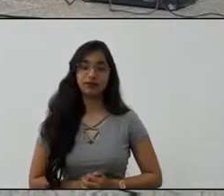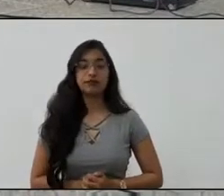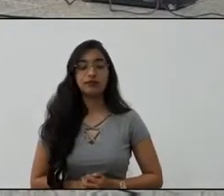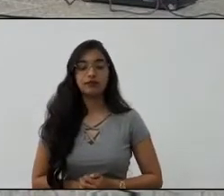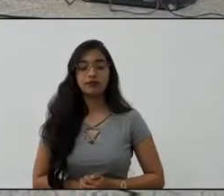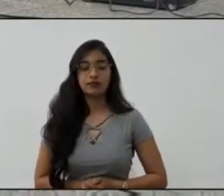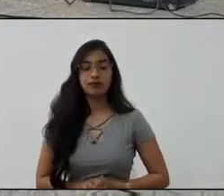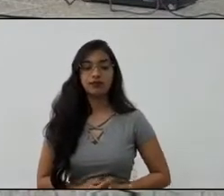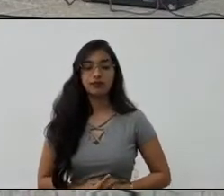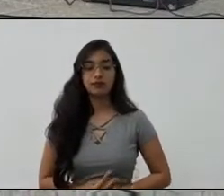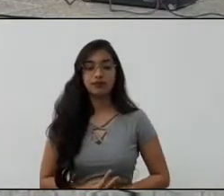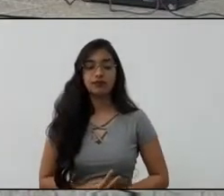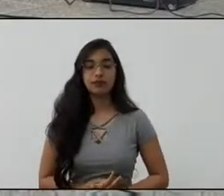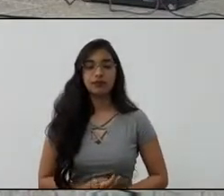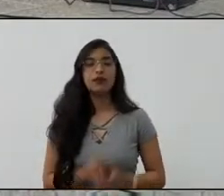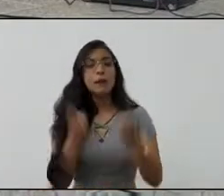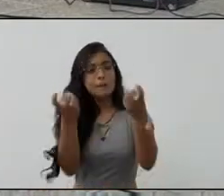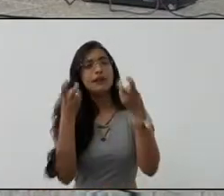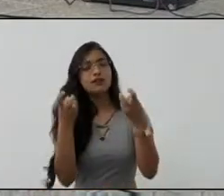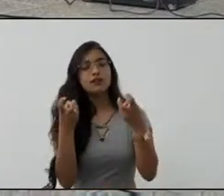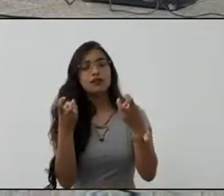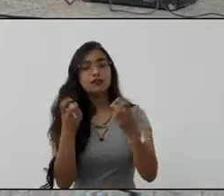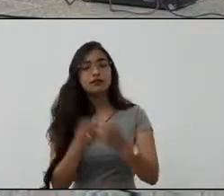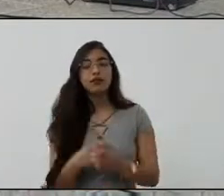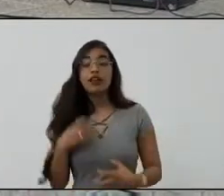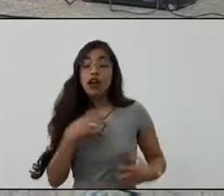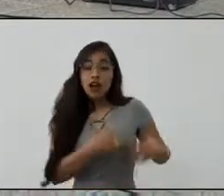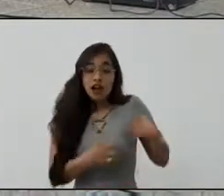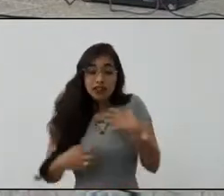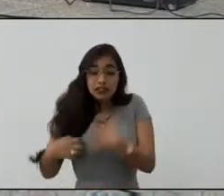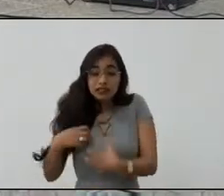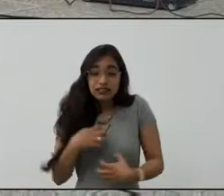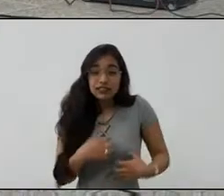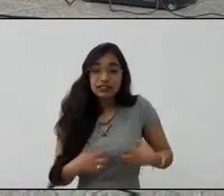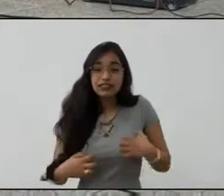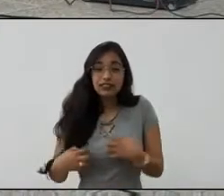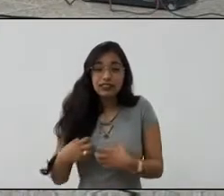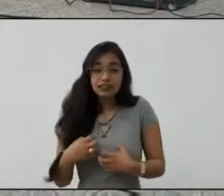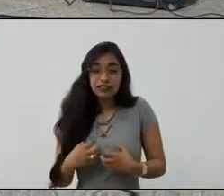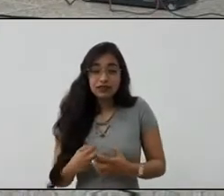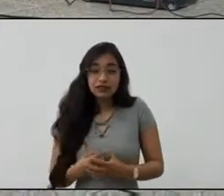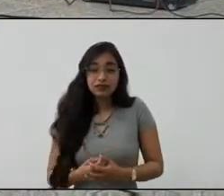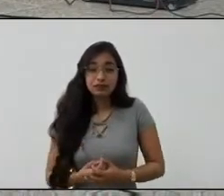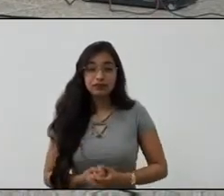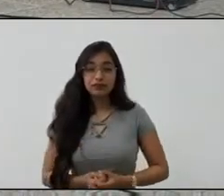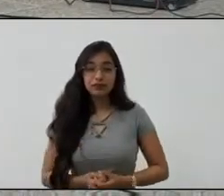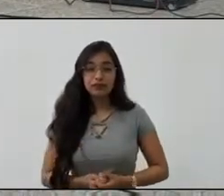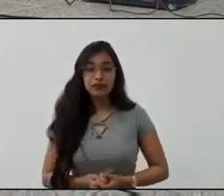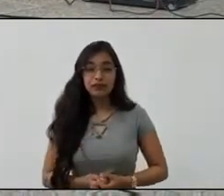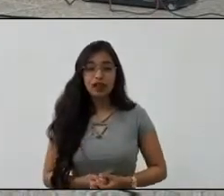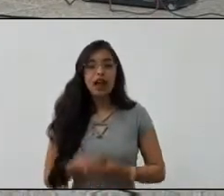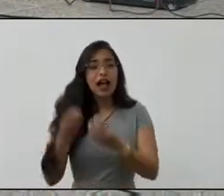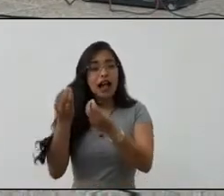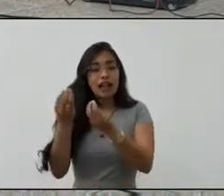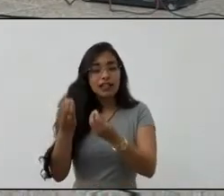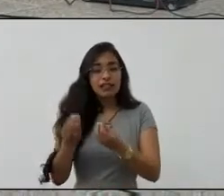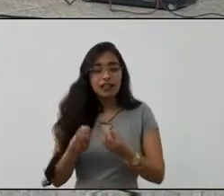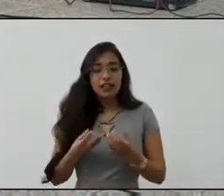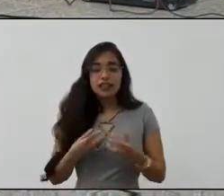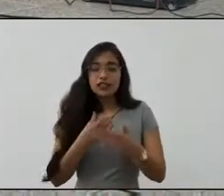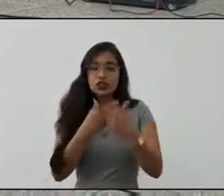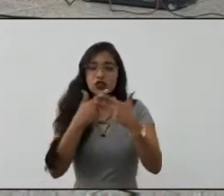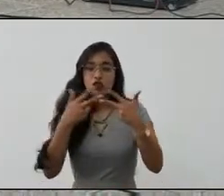chegado. Olha, a ansiedade leva a pensar coisas que certamente não